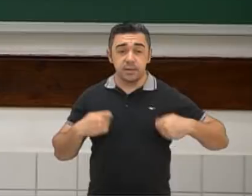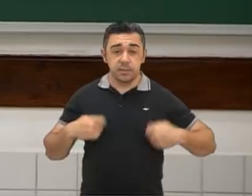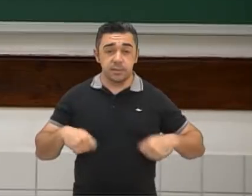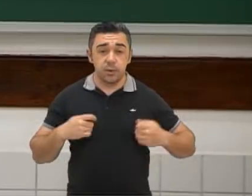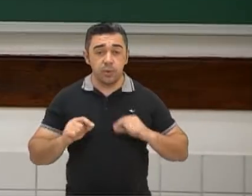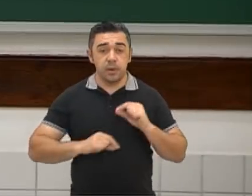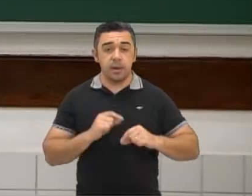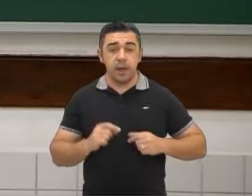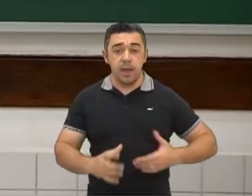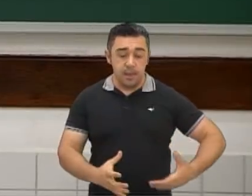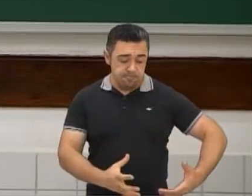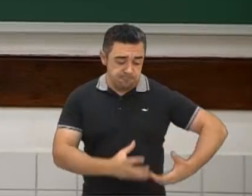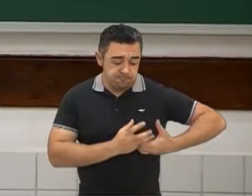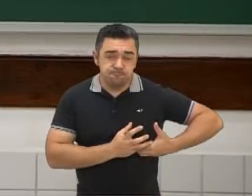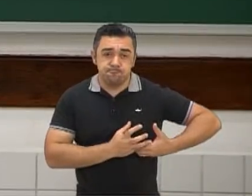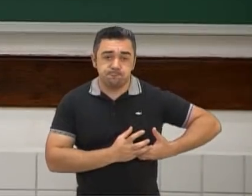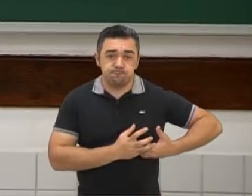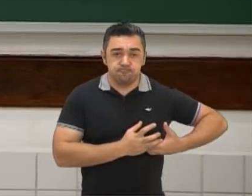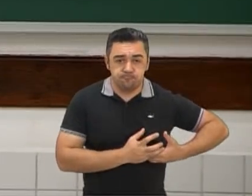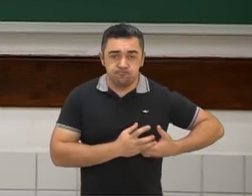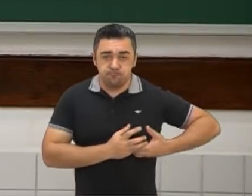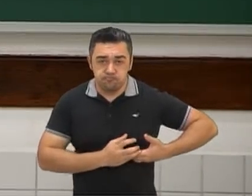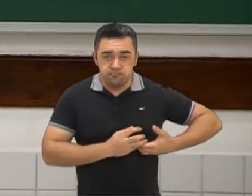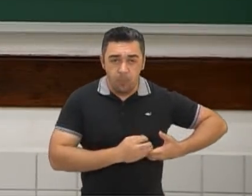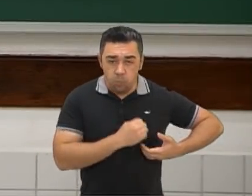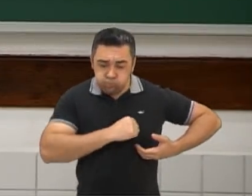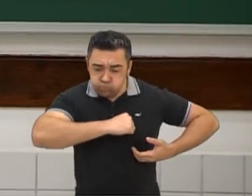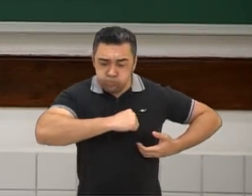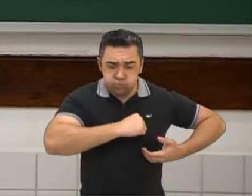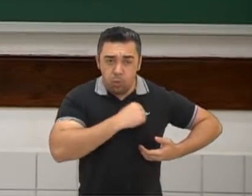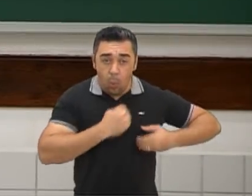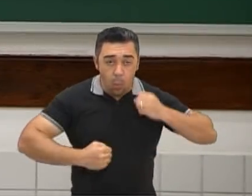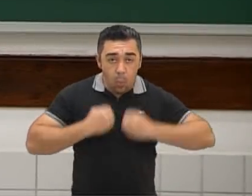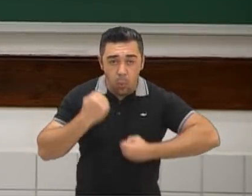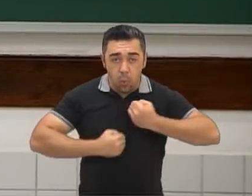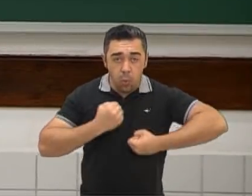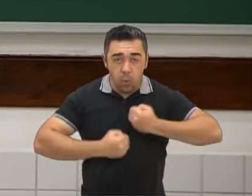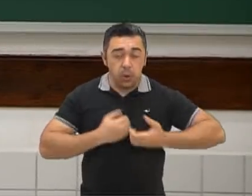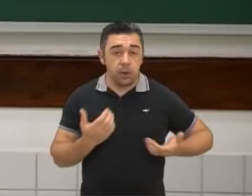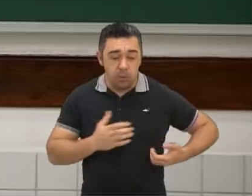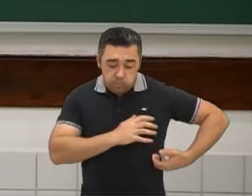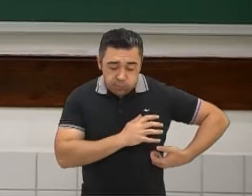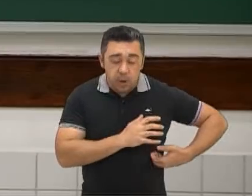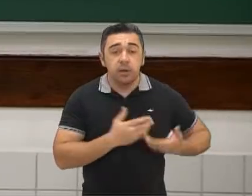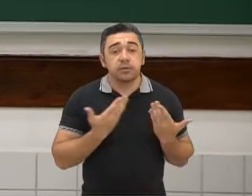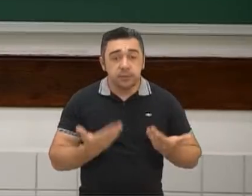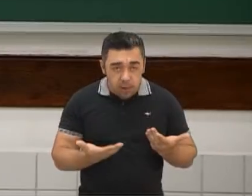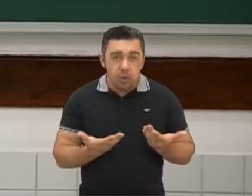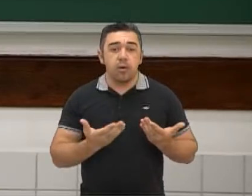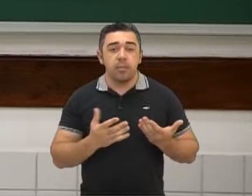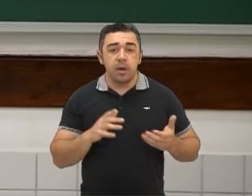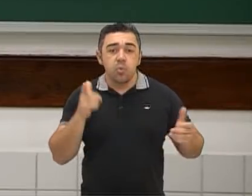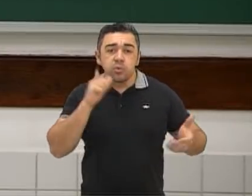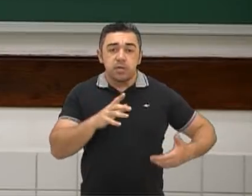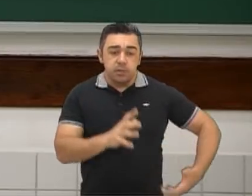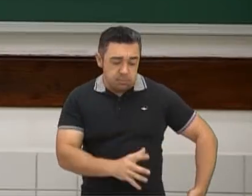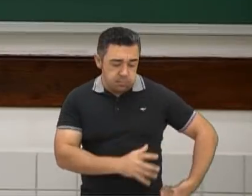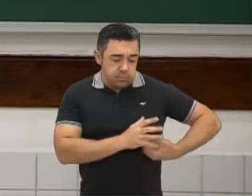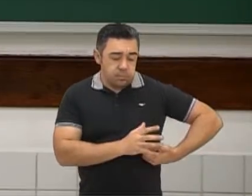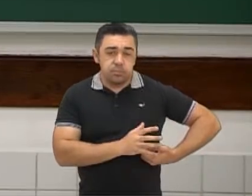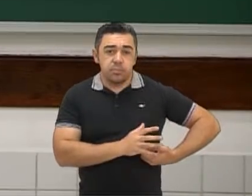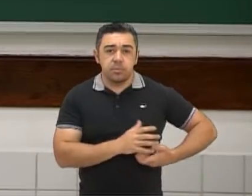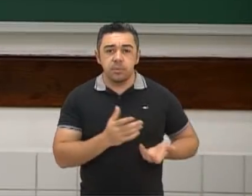ser carregada até a linha de fundo do adversário. Então, para ela ser carregada,